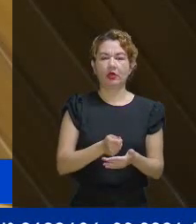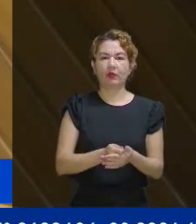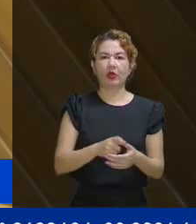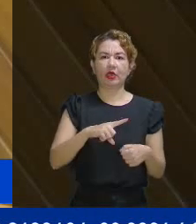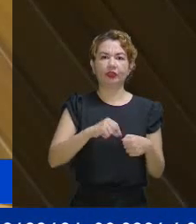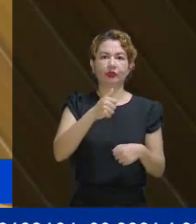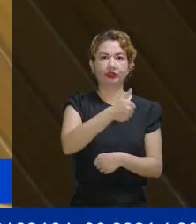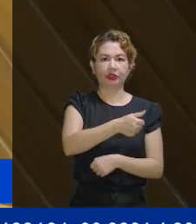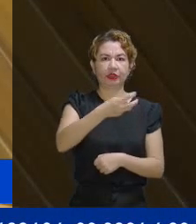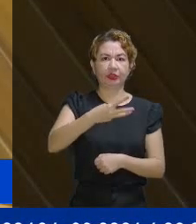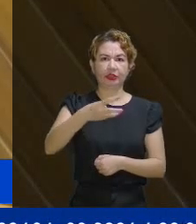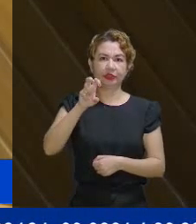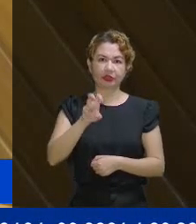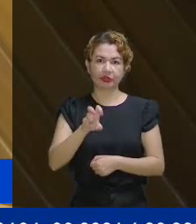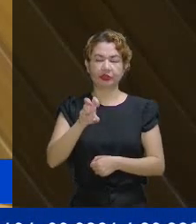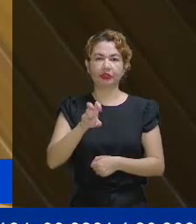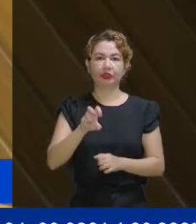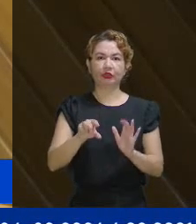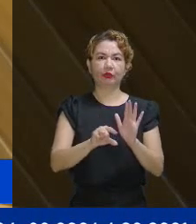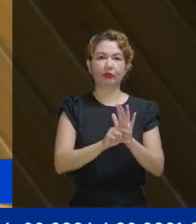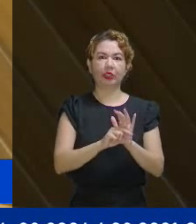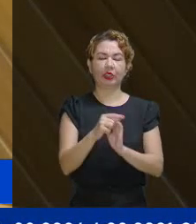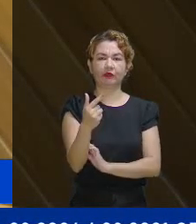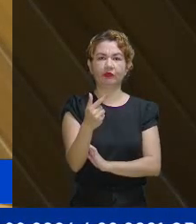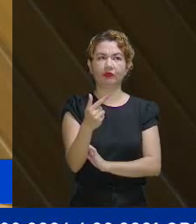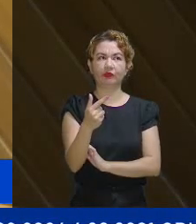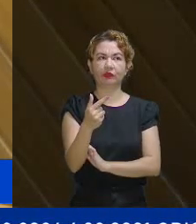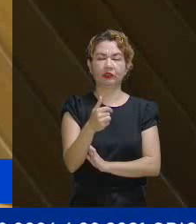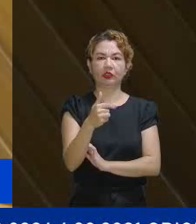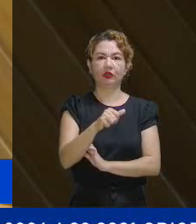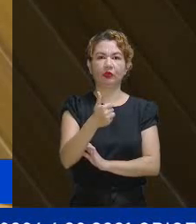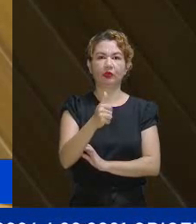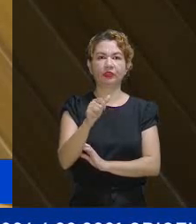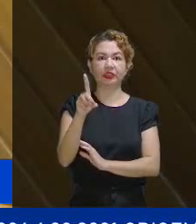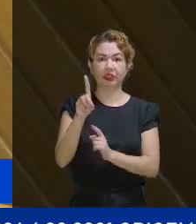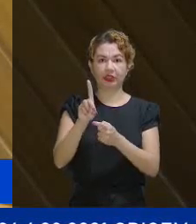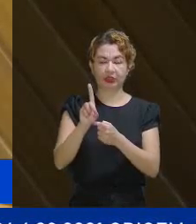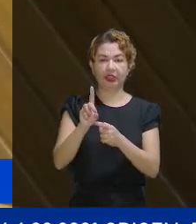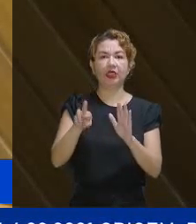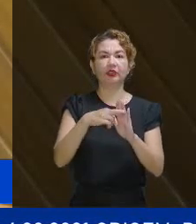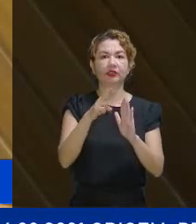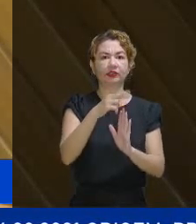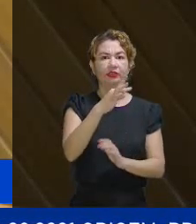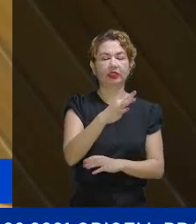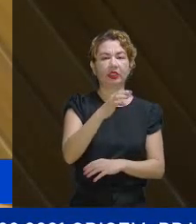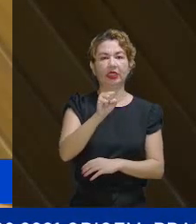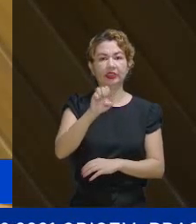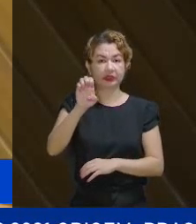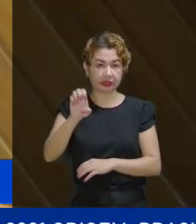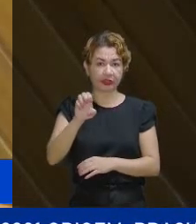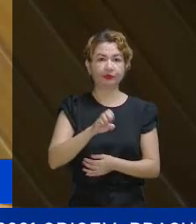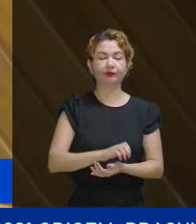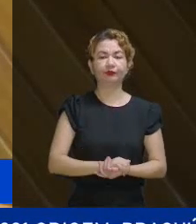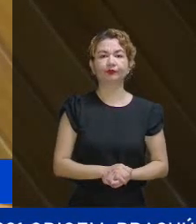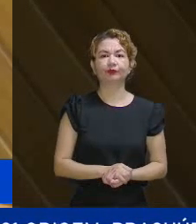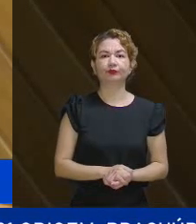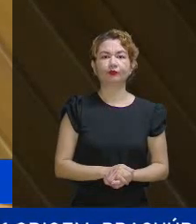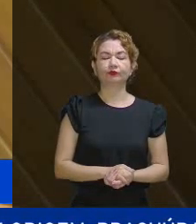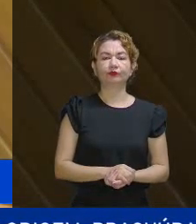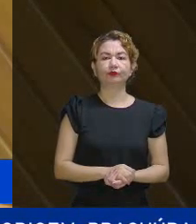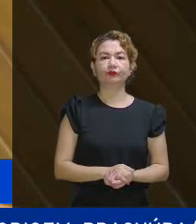artigo 135, parágrafo 11b, da Resolução TSE 23.607